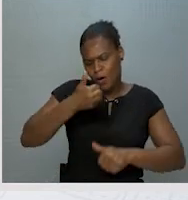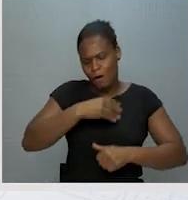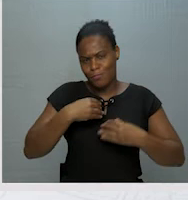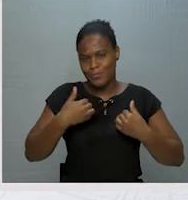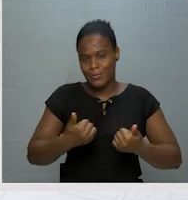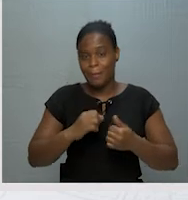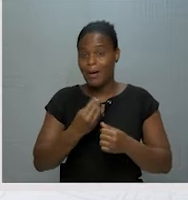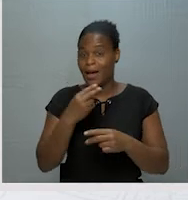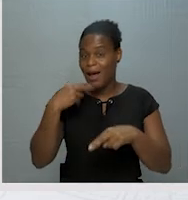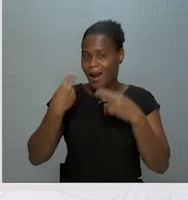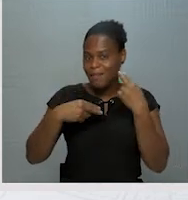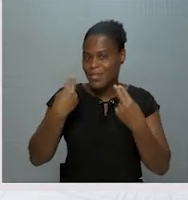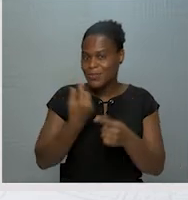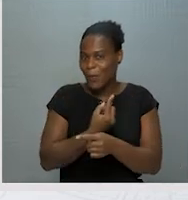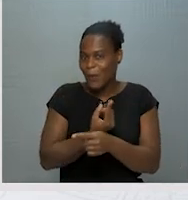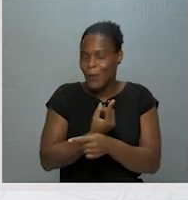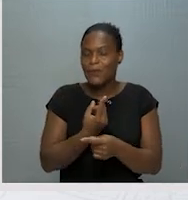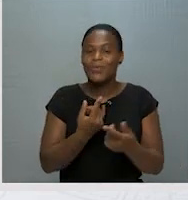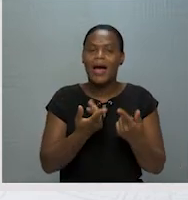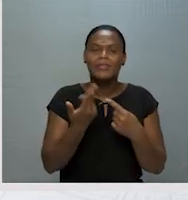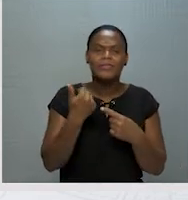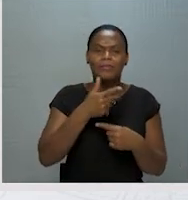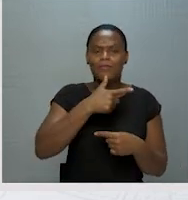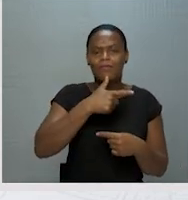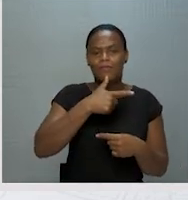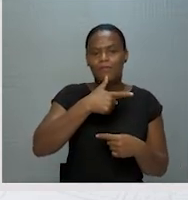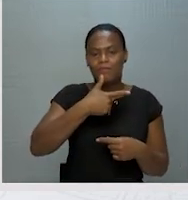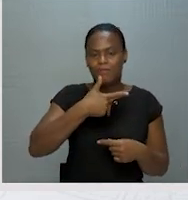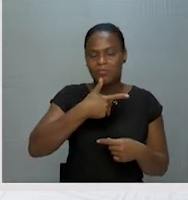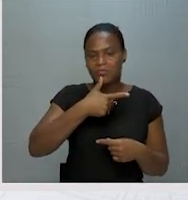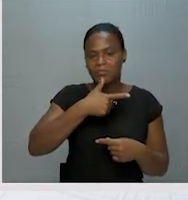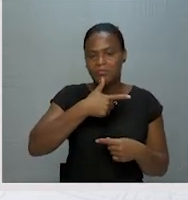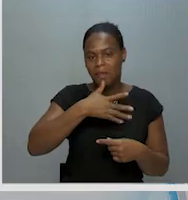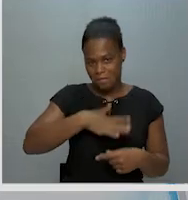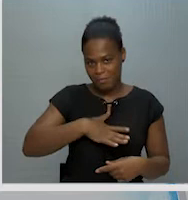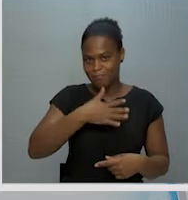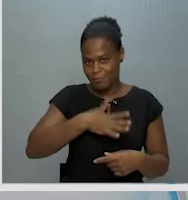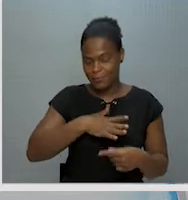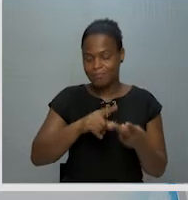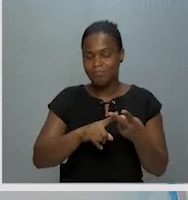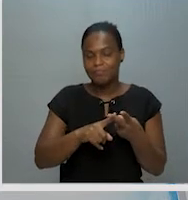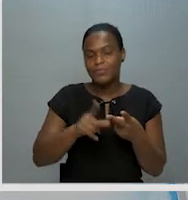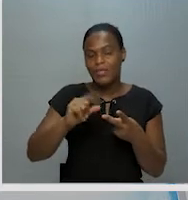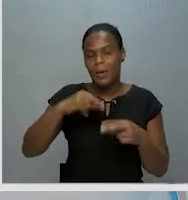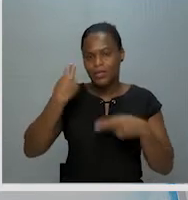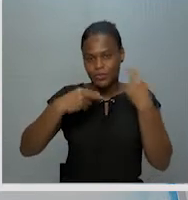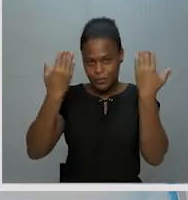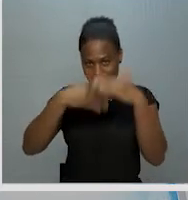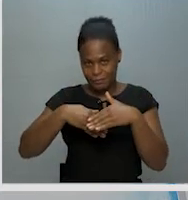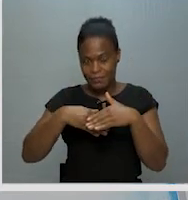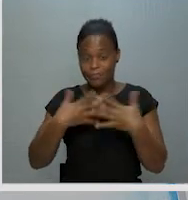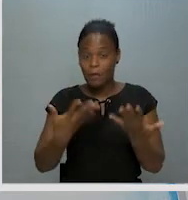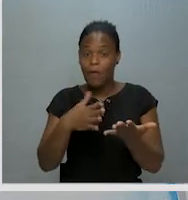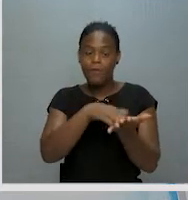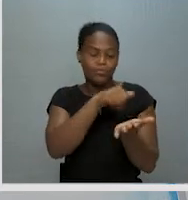seguintes refeições. Nós tínhamos o pequeno almoço e o jantar. Então, aqui nós vamos fazer